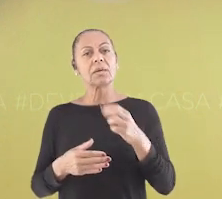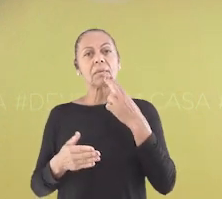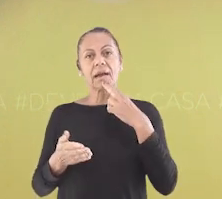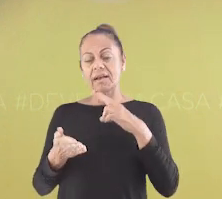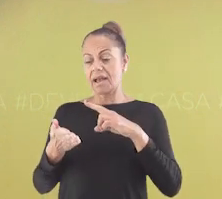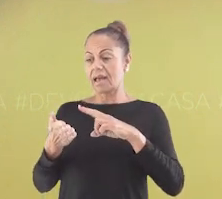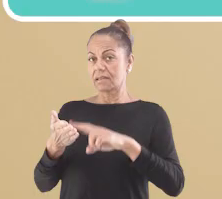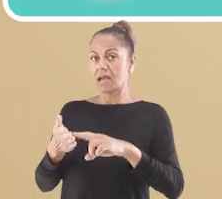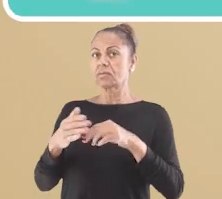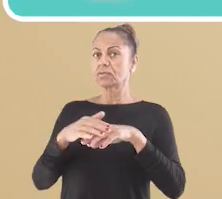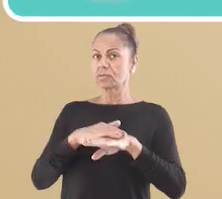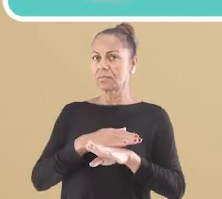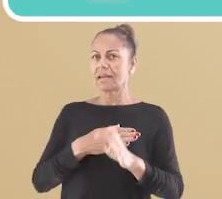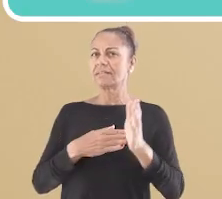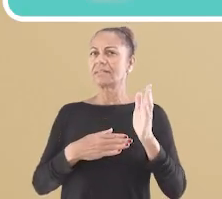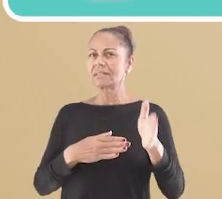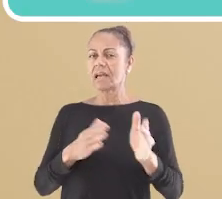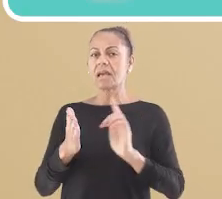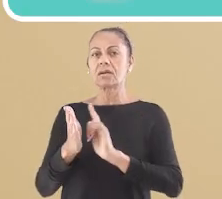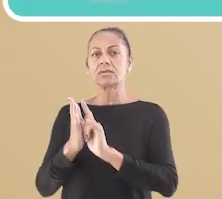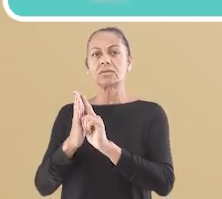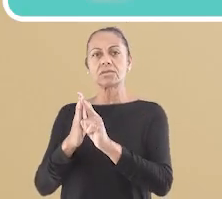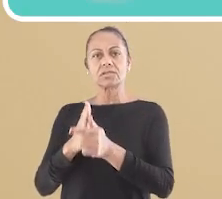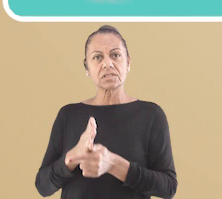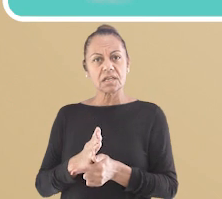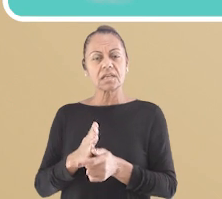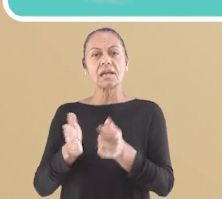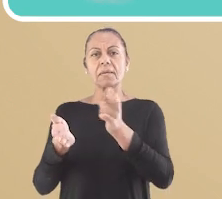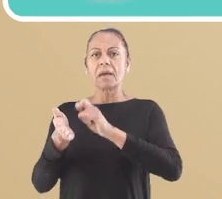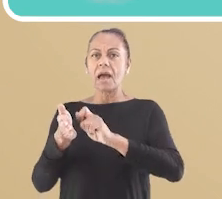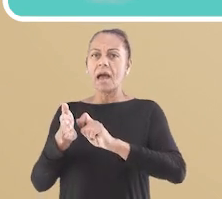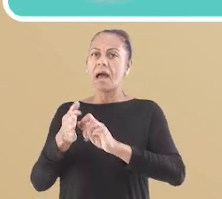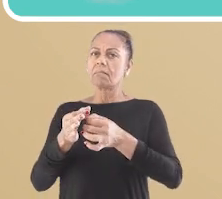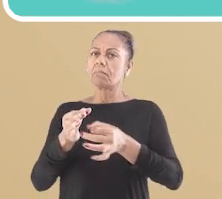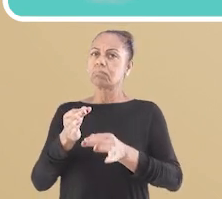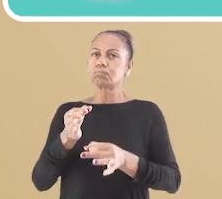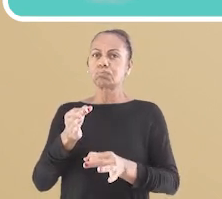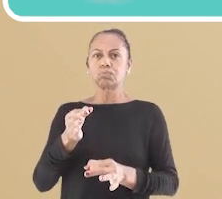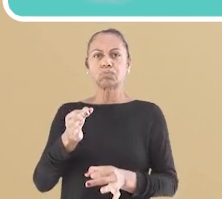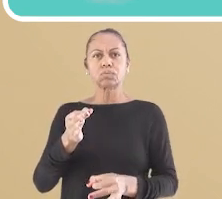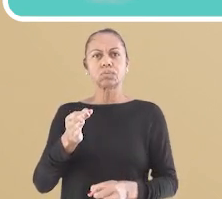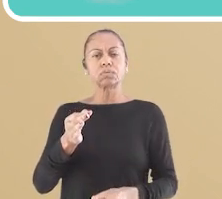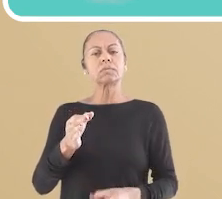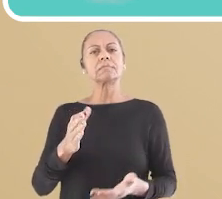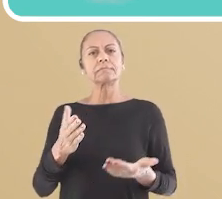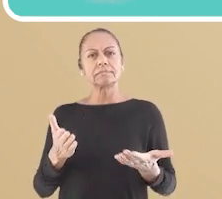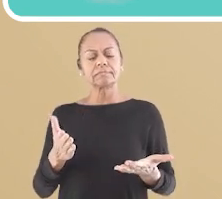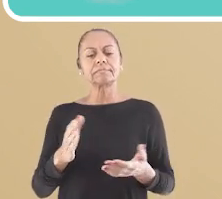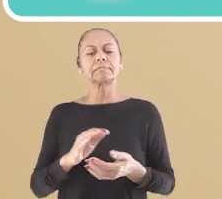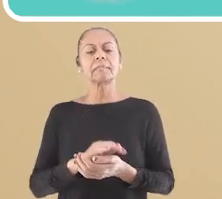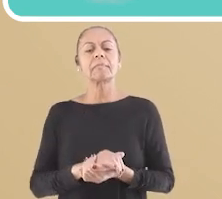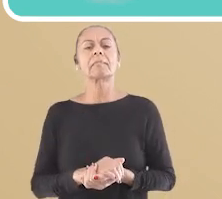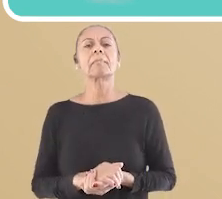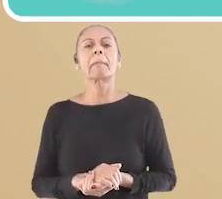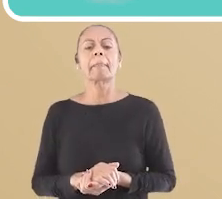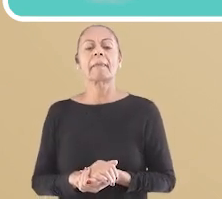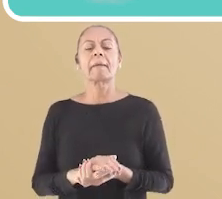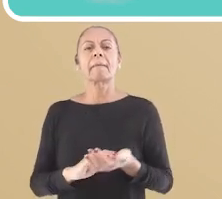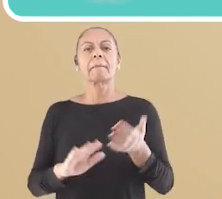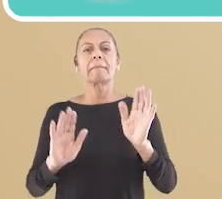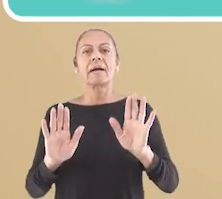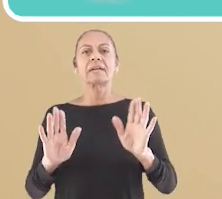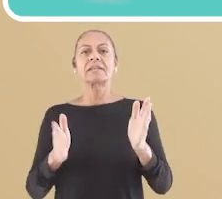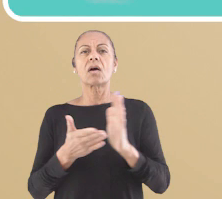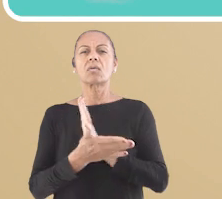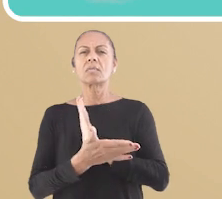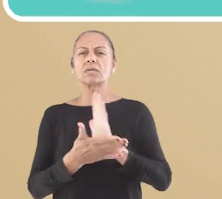mais páginas? Sim, vocês estão certos. Uma carta, como estamos acostumados, é um gênero textual com uma escrita mais prolongada,